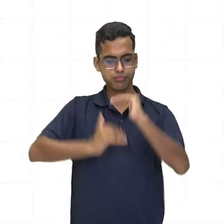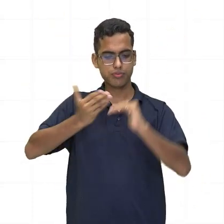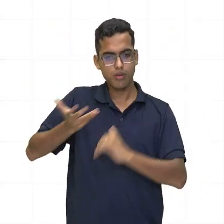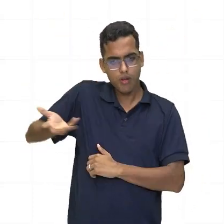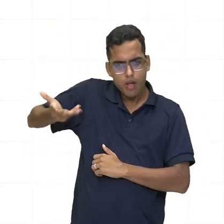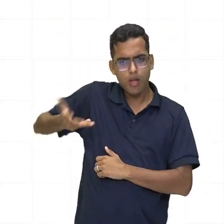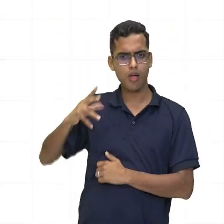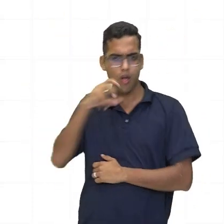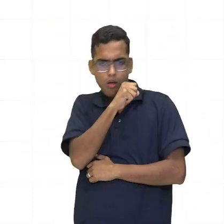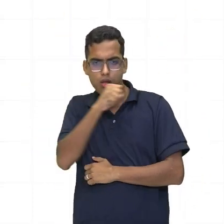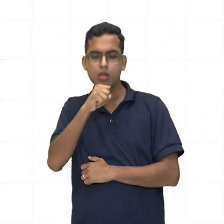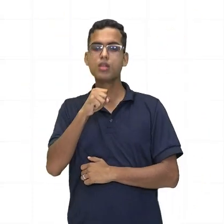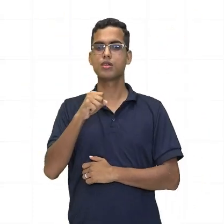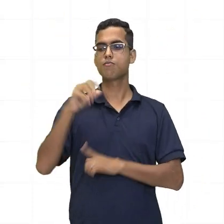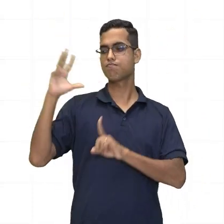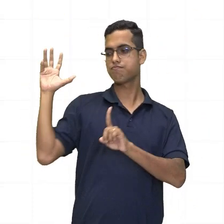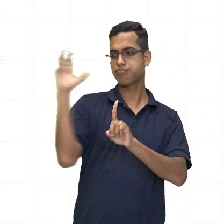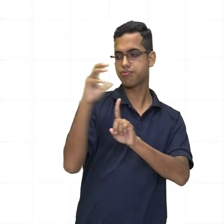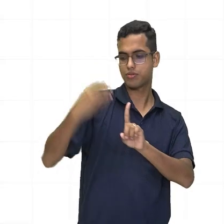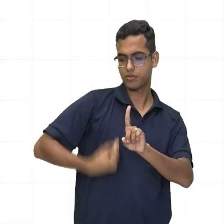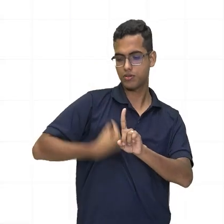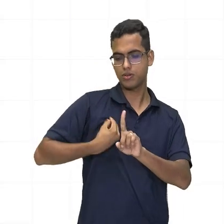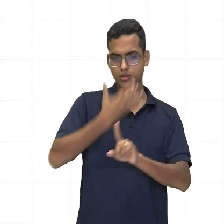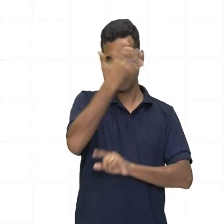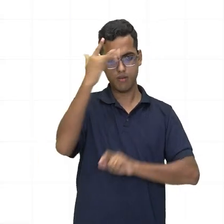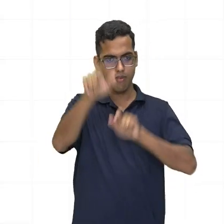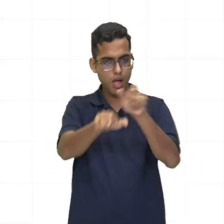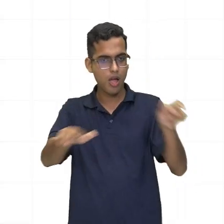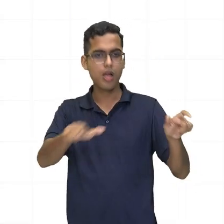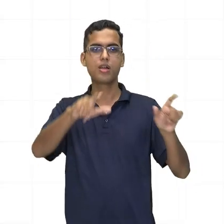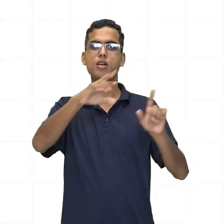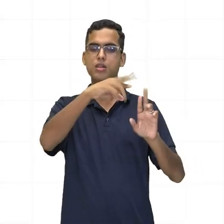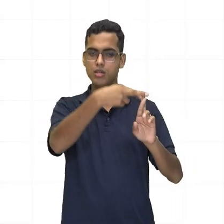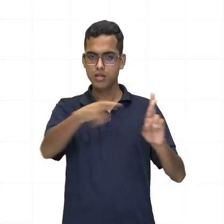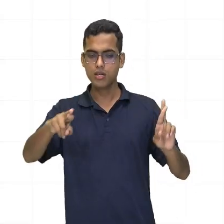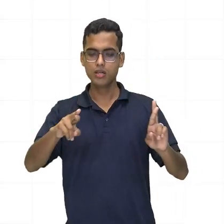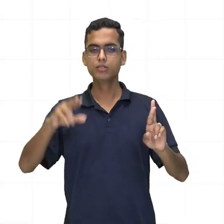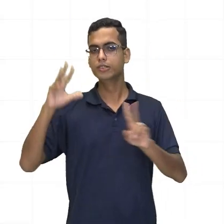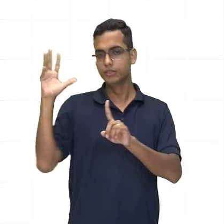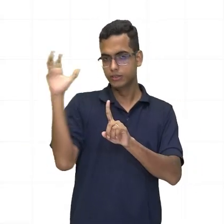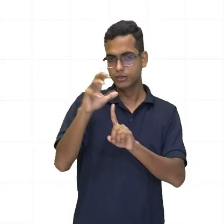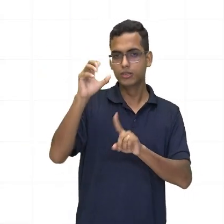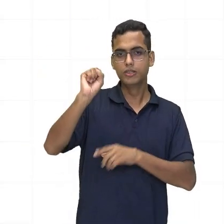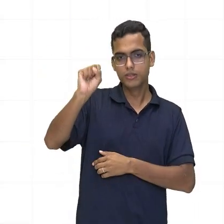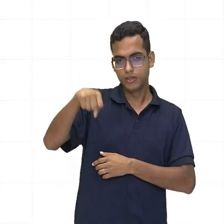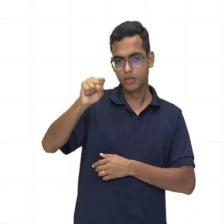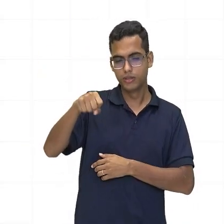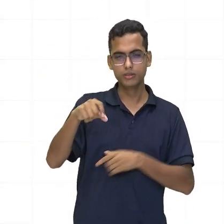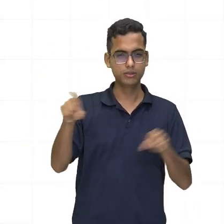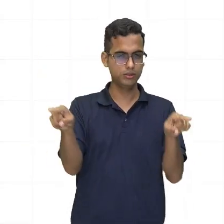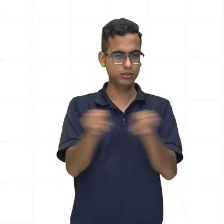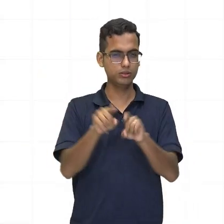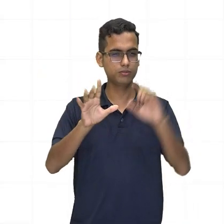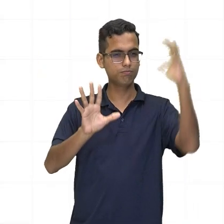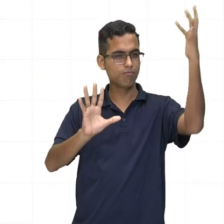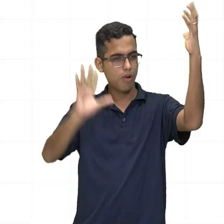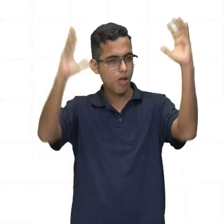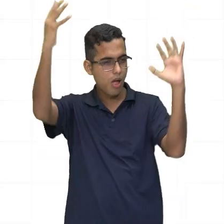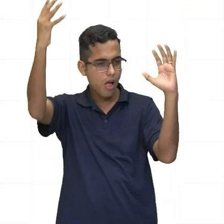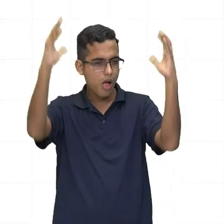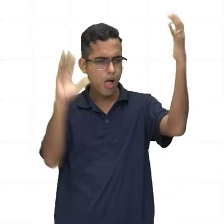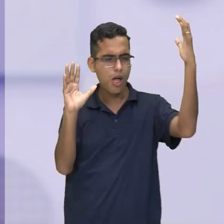na vida das pessoas religiosas. Olha só, essas mudanças climáticas que nós vemos, elas implicam na nossa